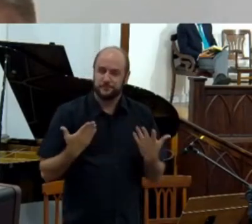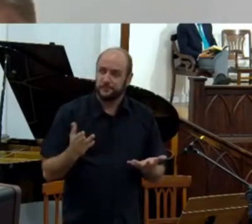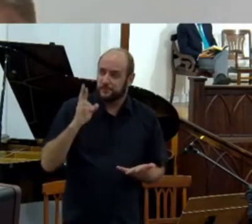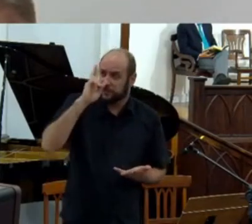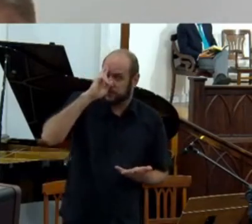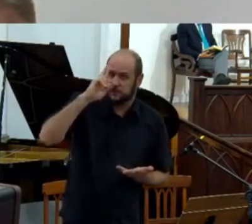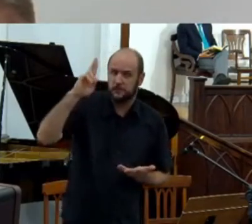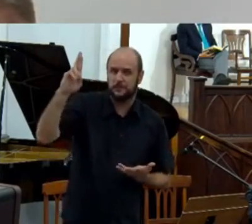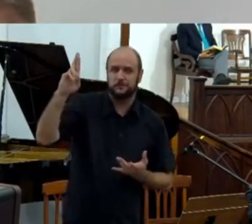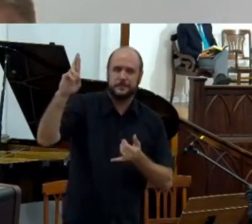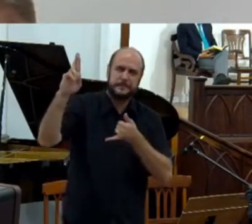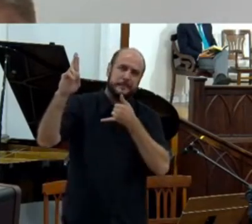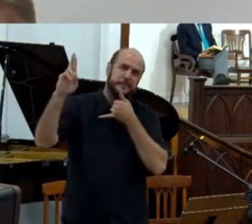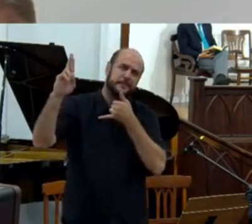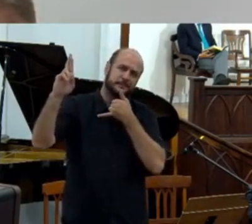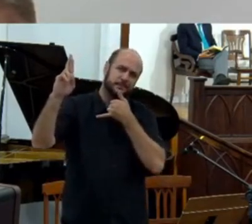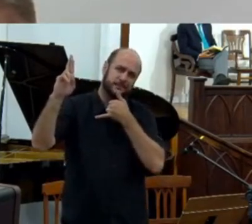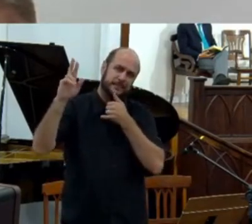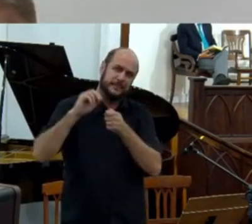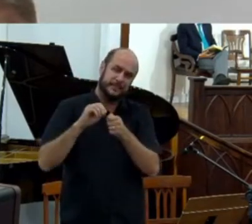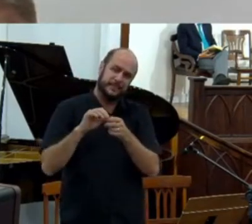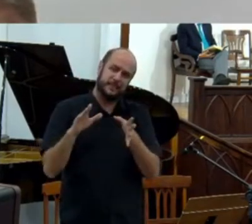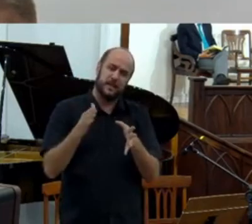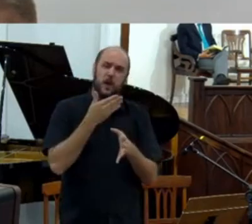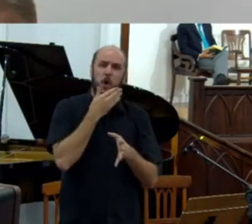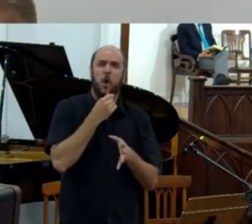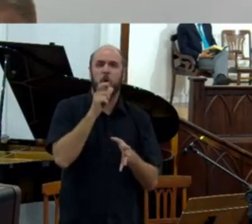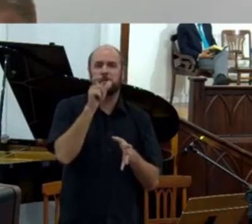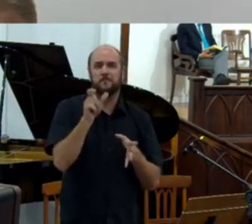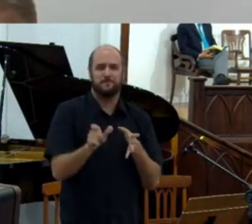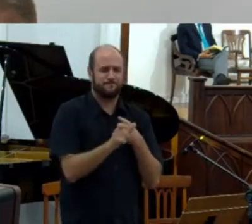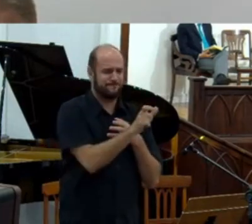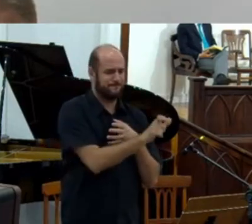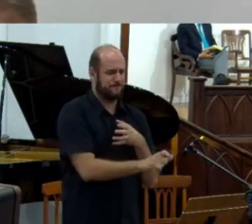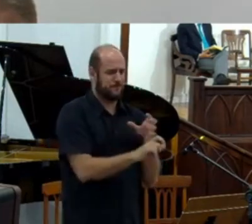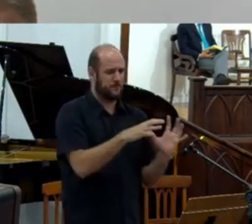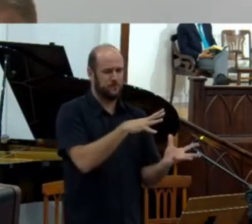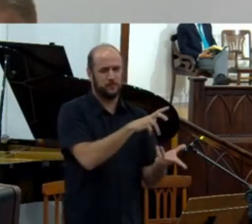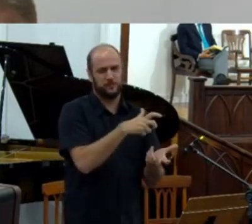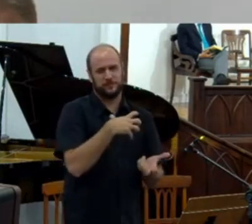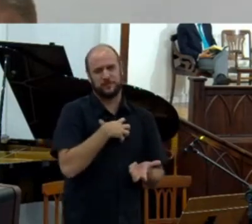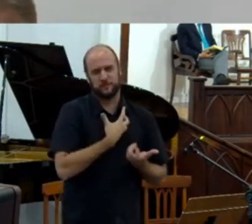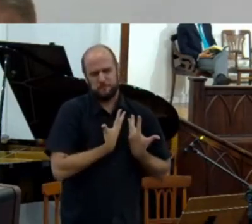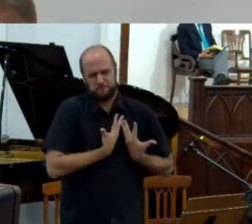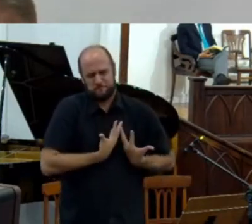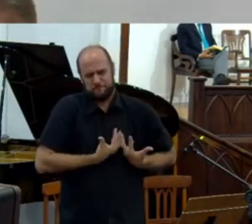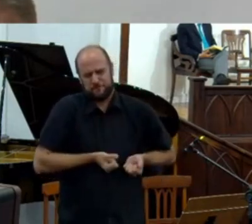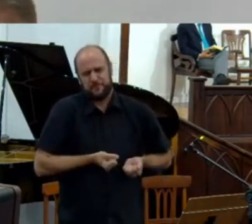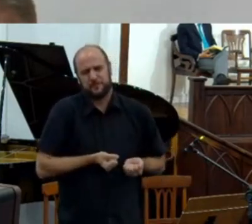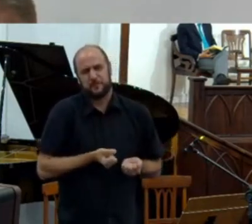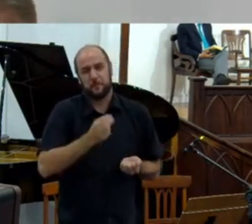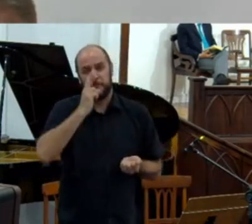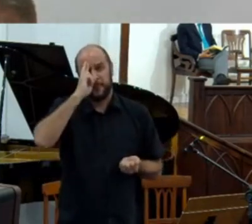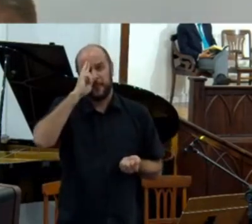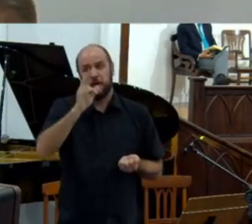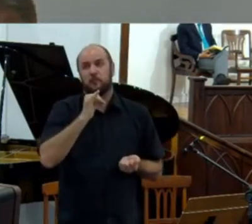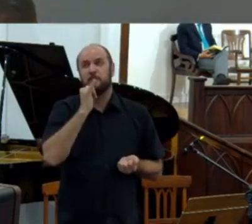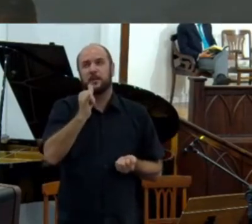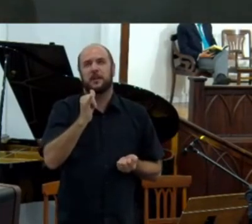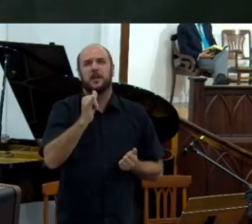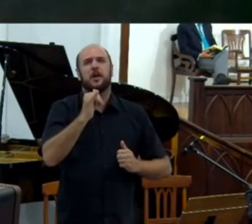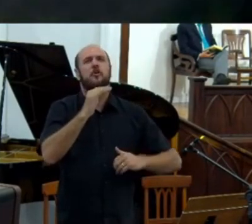Senhor ficou triste por haver feito o ser humano na terra, e isso lhe pesou no coração. O Senhor disse: